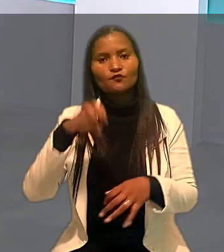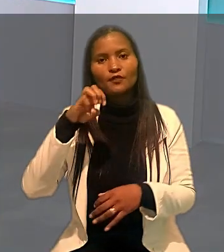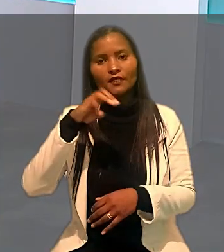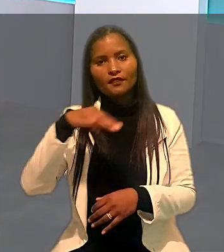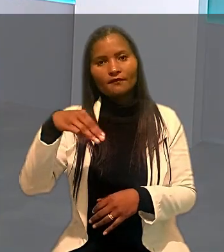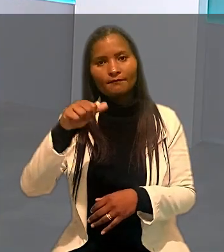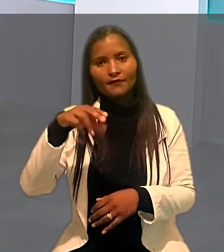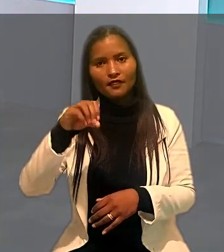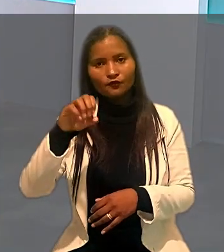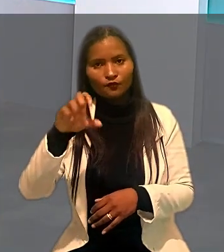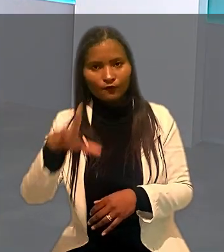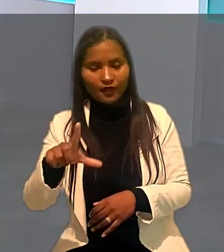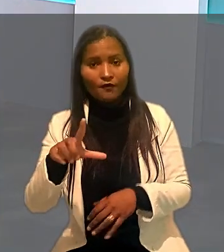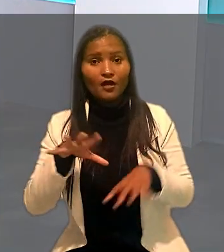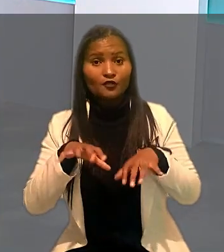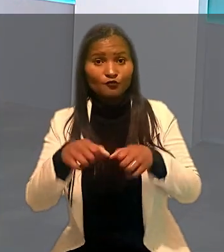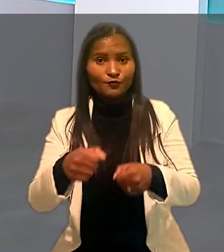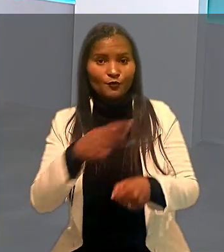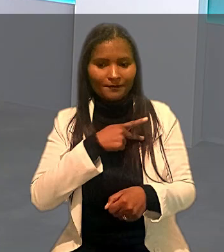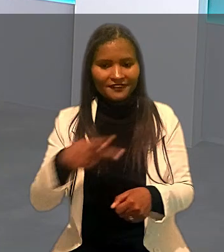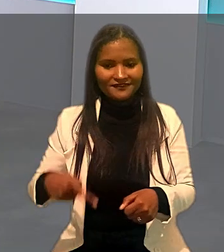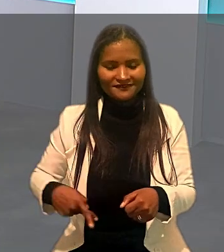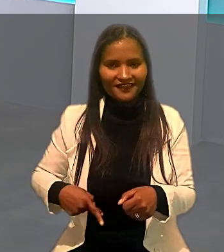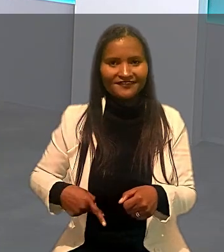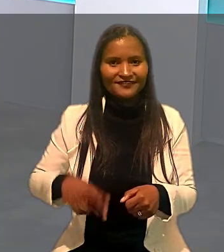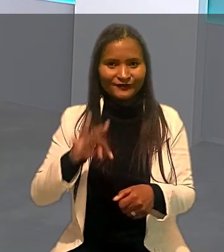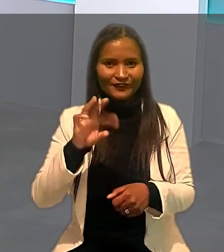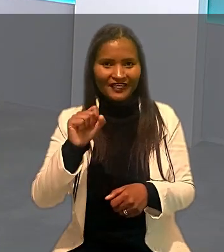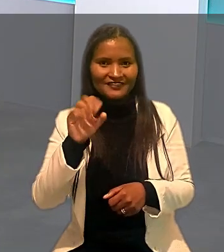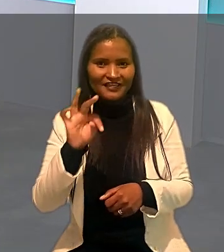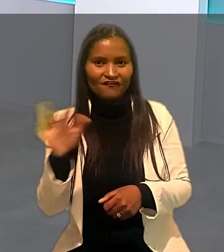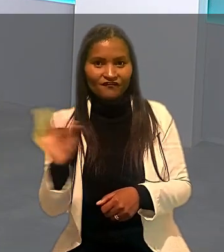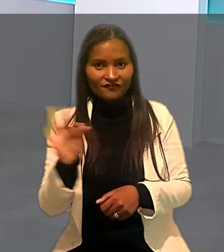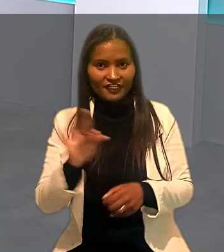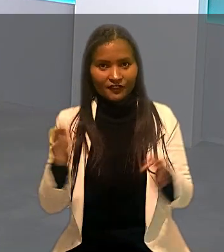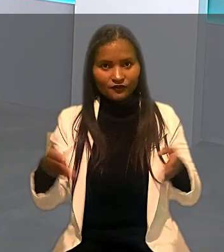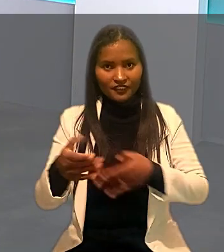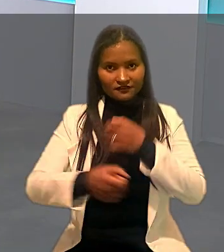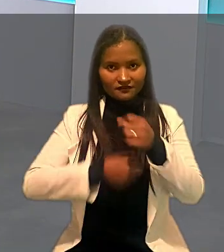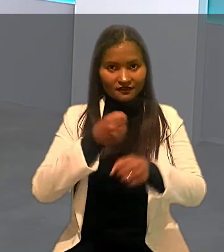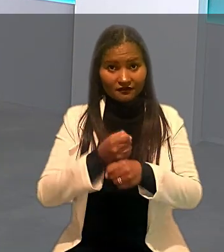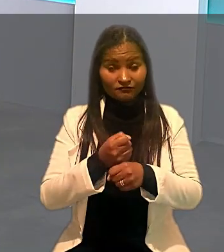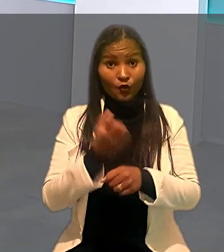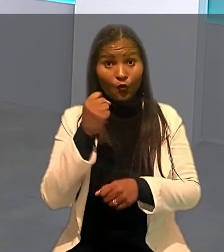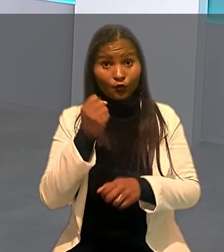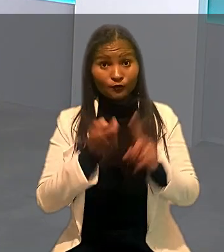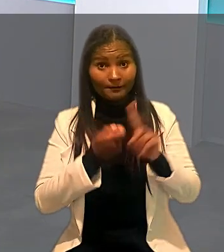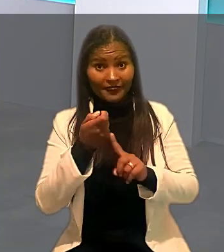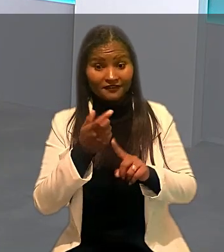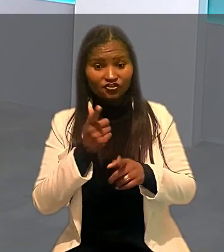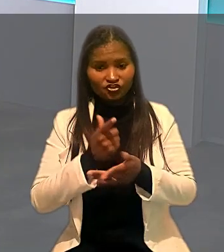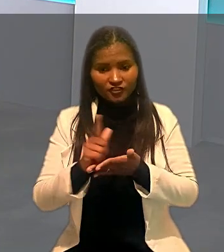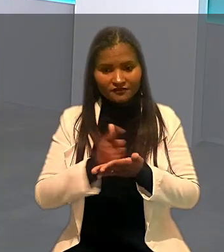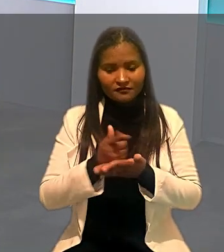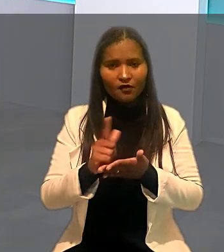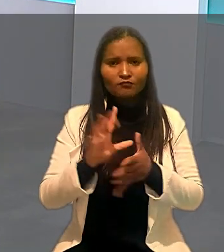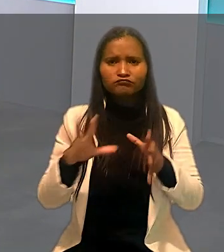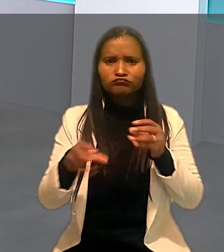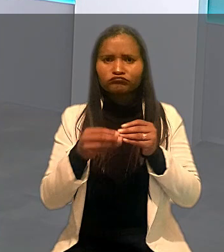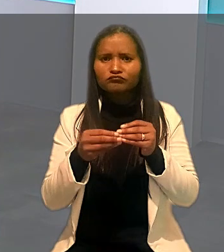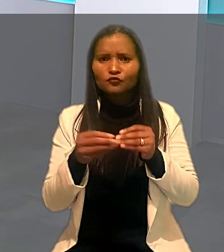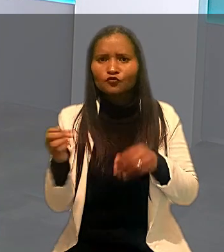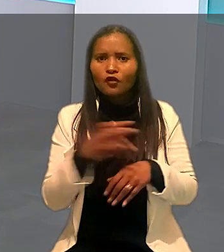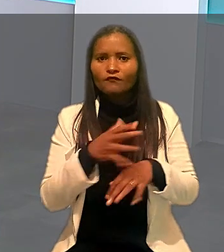O ministro Emanuel Pereira assumiu a presidência do Tribunal Superior do Trabalho em fevereiro deste ano. E durante esses 8 meses de gestão